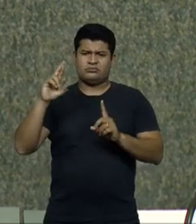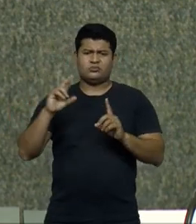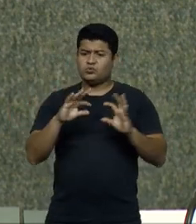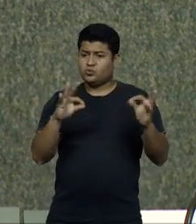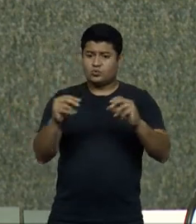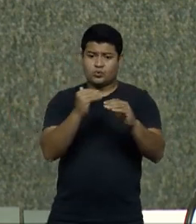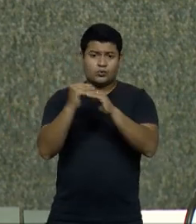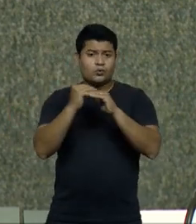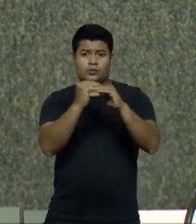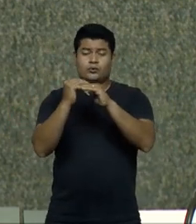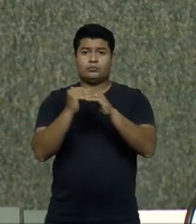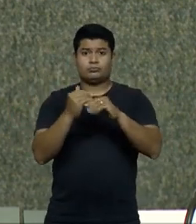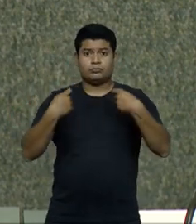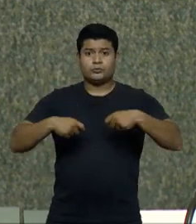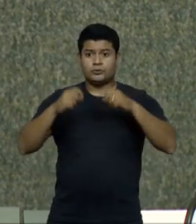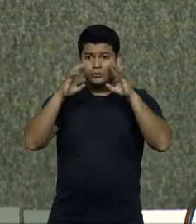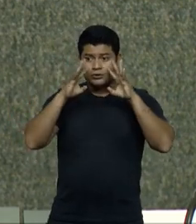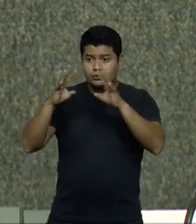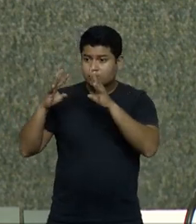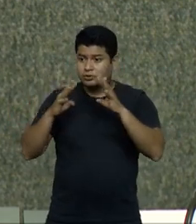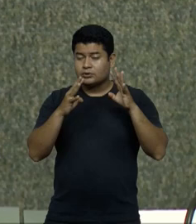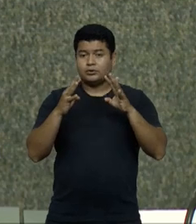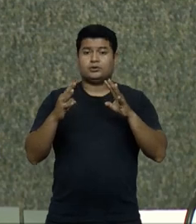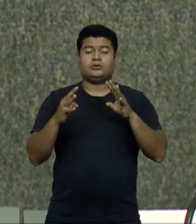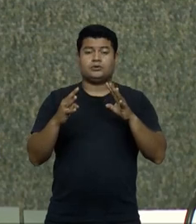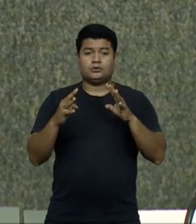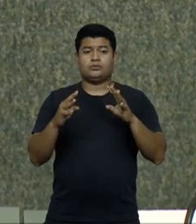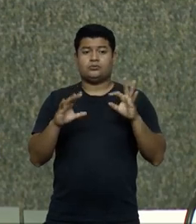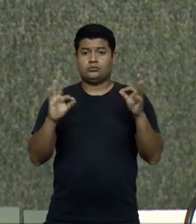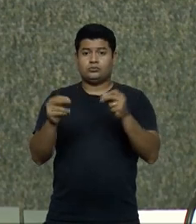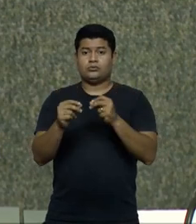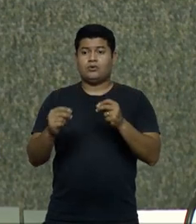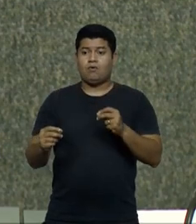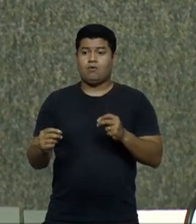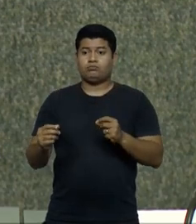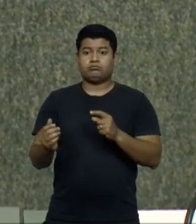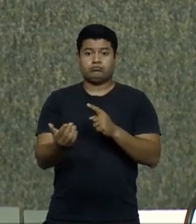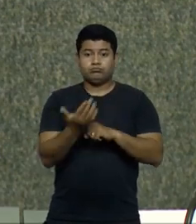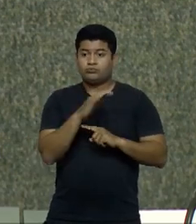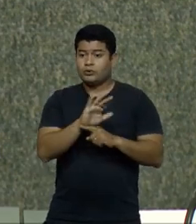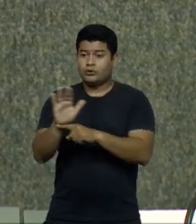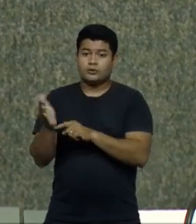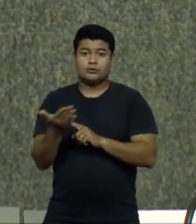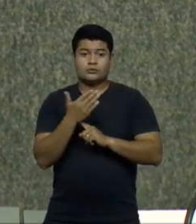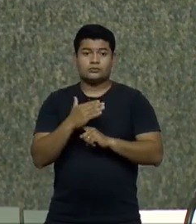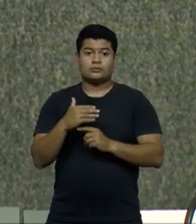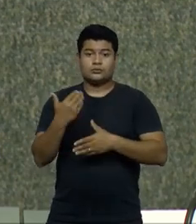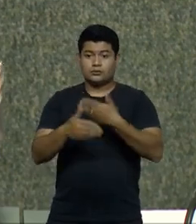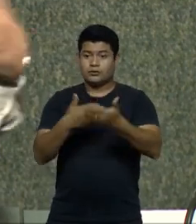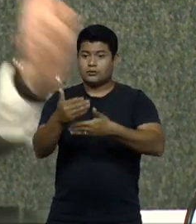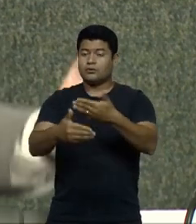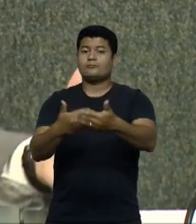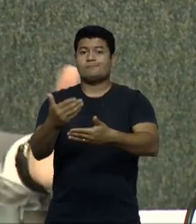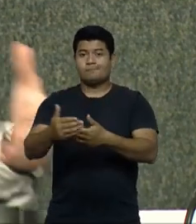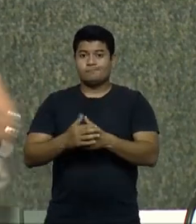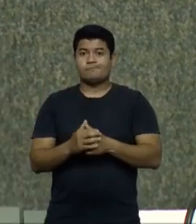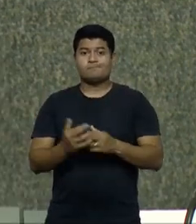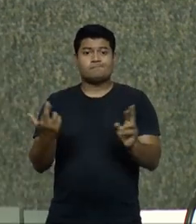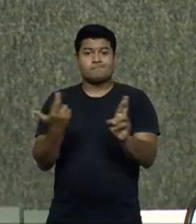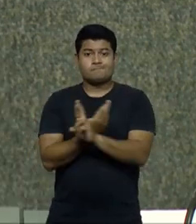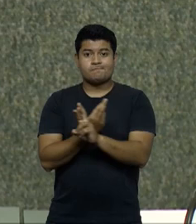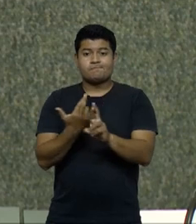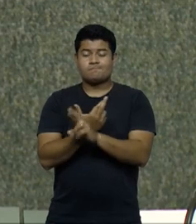tem realmente que ouvir todos e todas e coletivamente essas Produções e avançar desse relacionamento